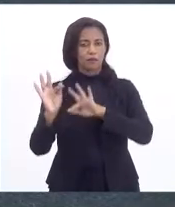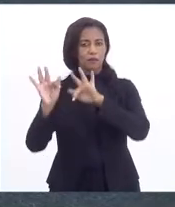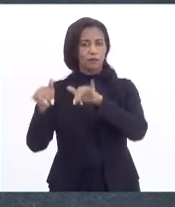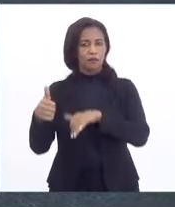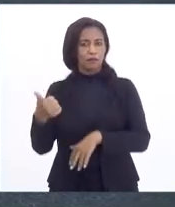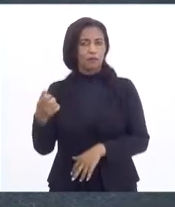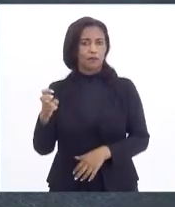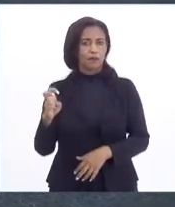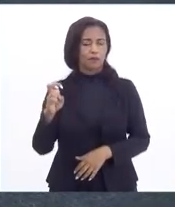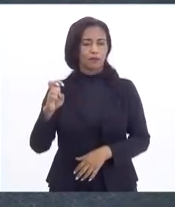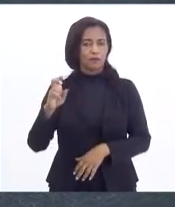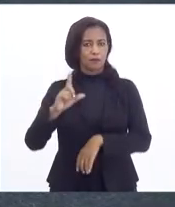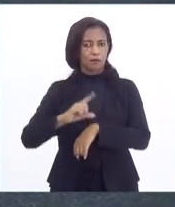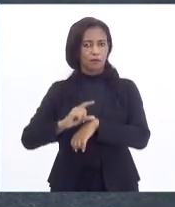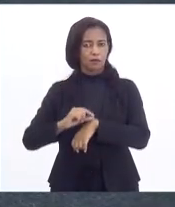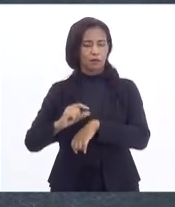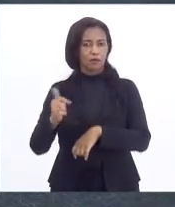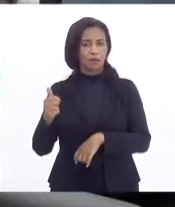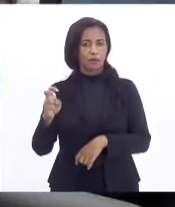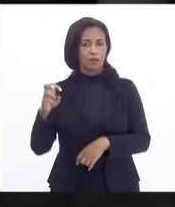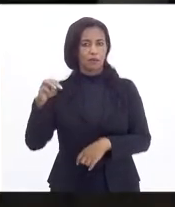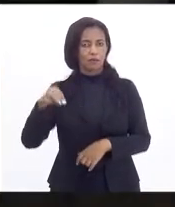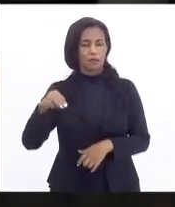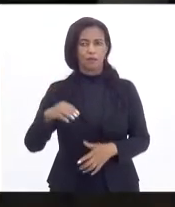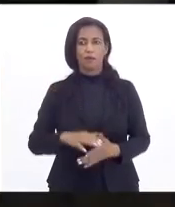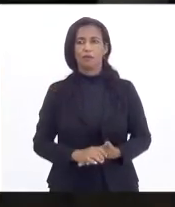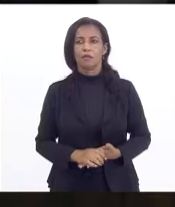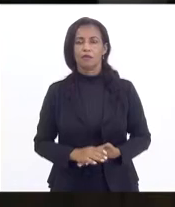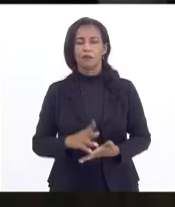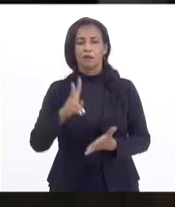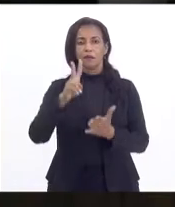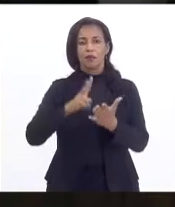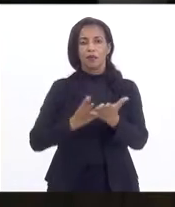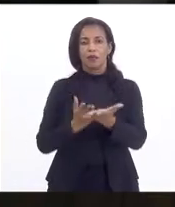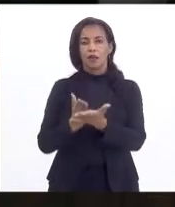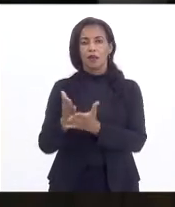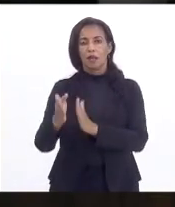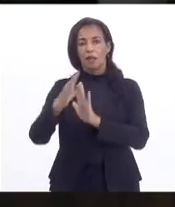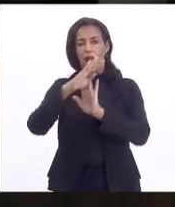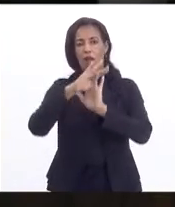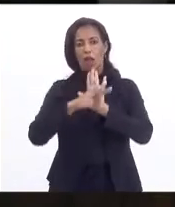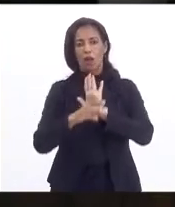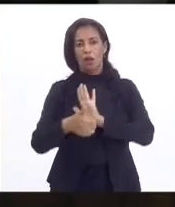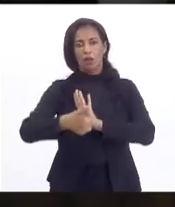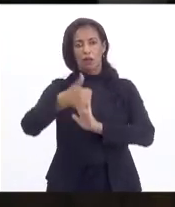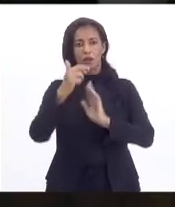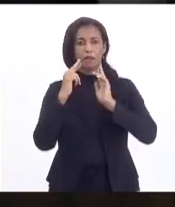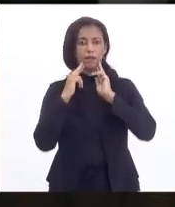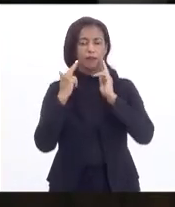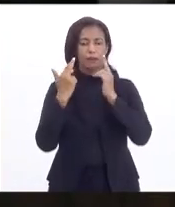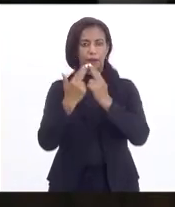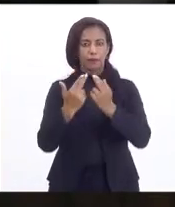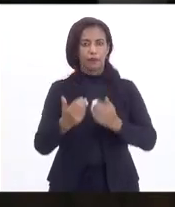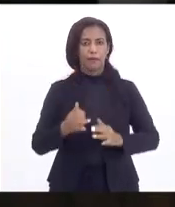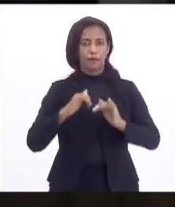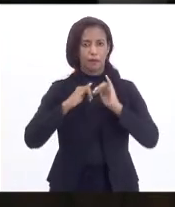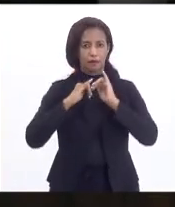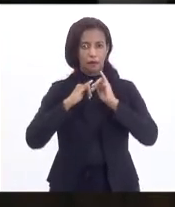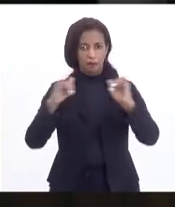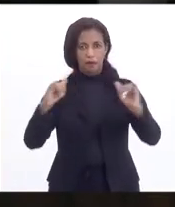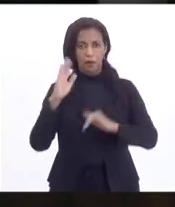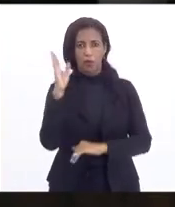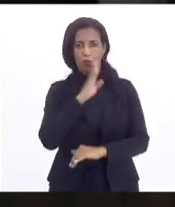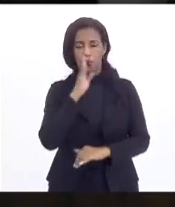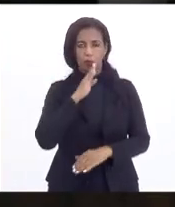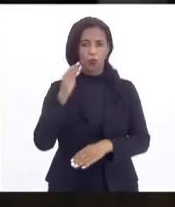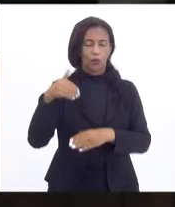encerrou-se às 15 horas e 40 minutos. Lida e aprovada a ata, passa-se à ordem da primeira sessão extraordinária. Anuncio, em regime de